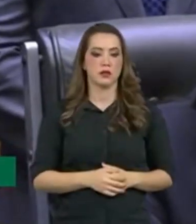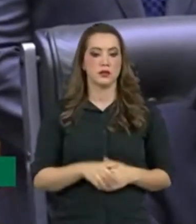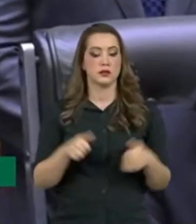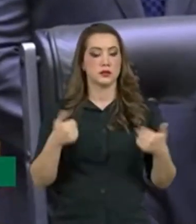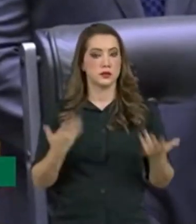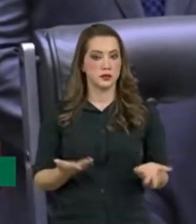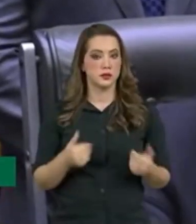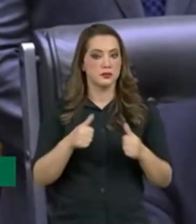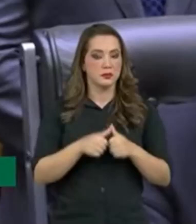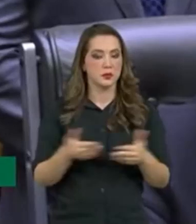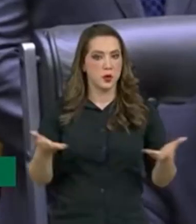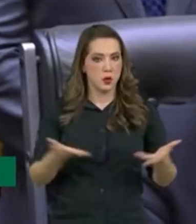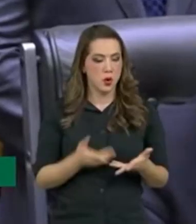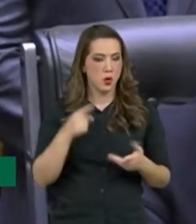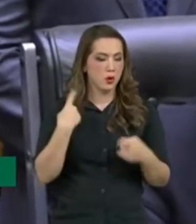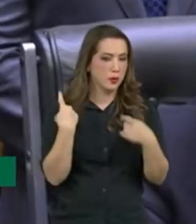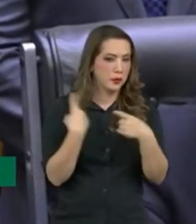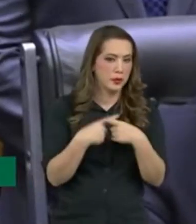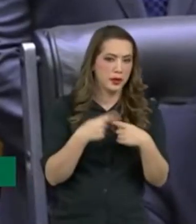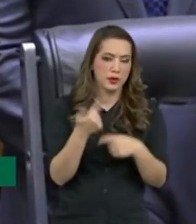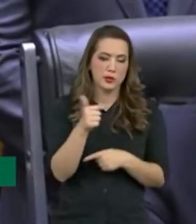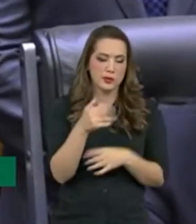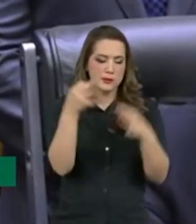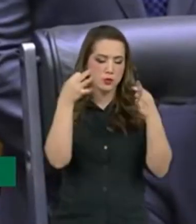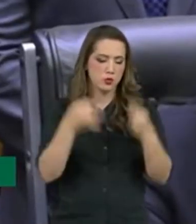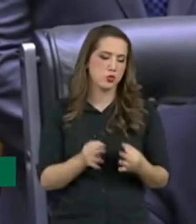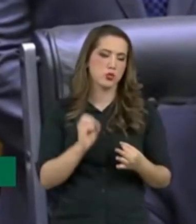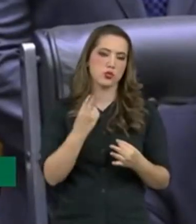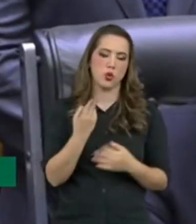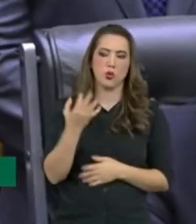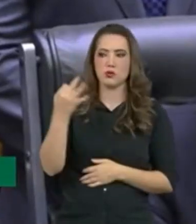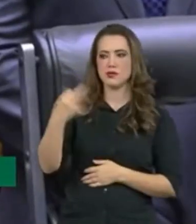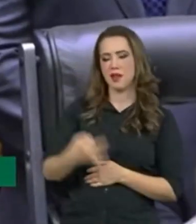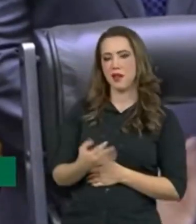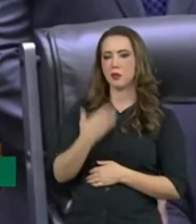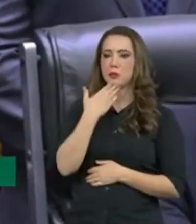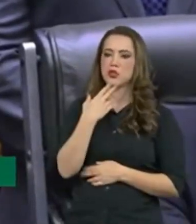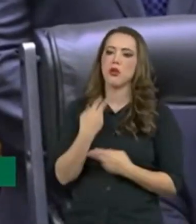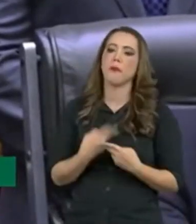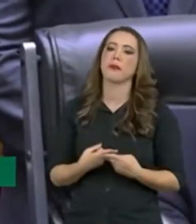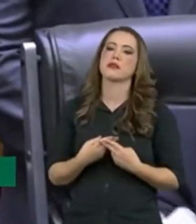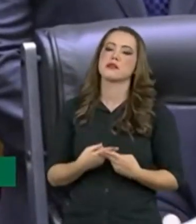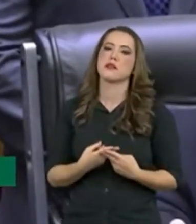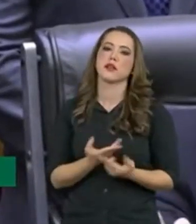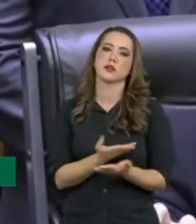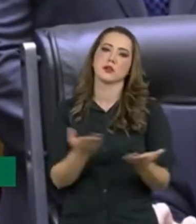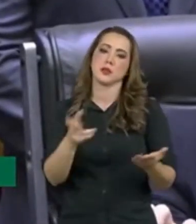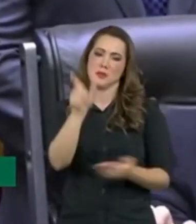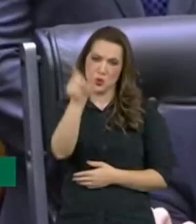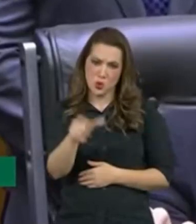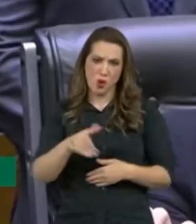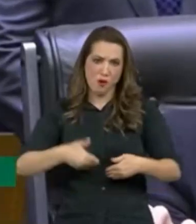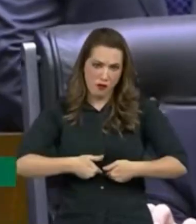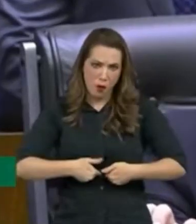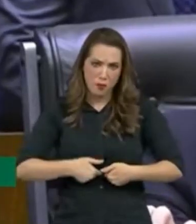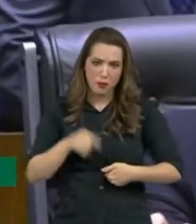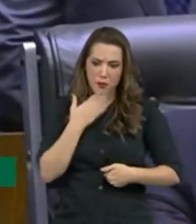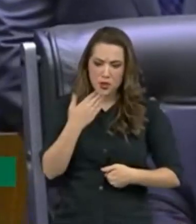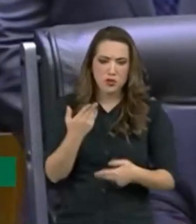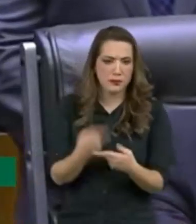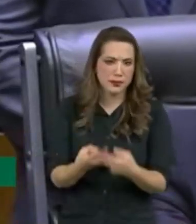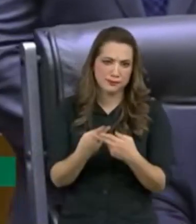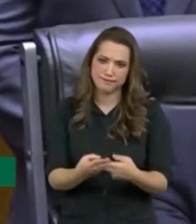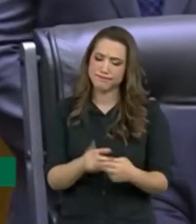Fiz assim, porque não seria justo nem correto pedir paciência para quem tem fome.